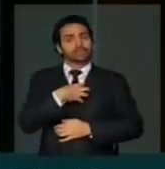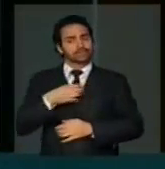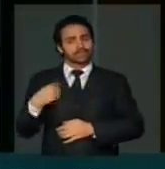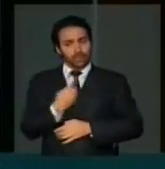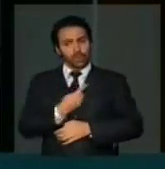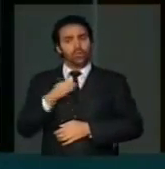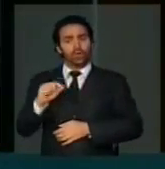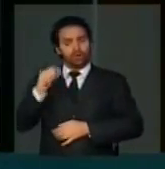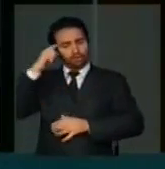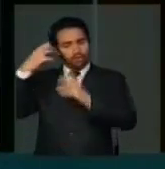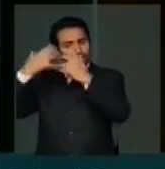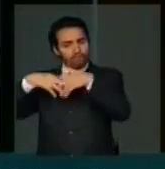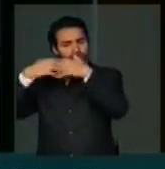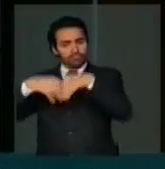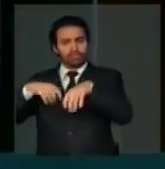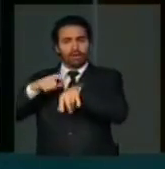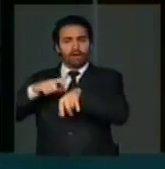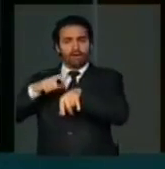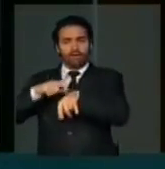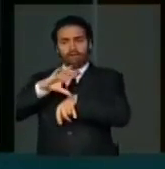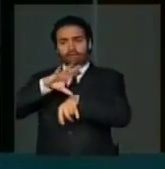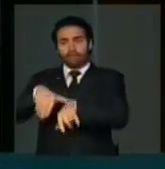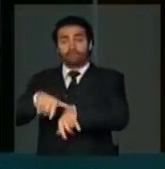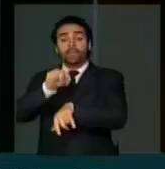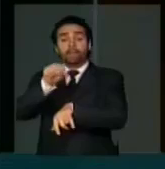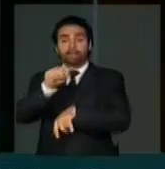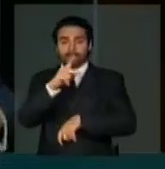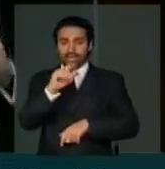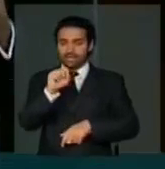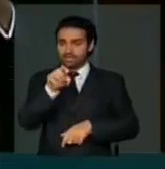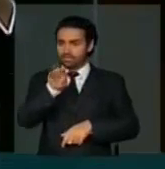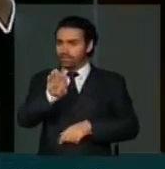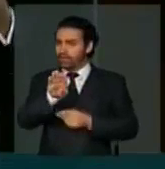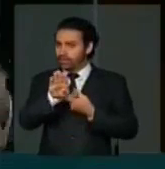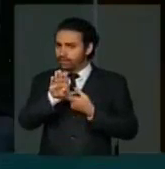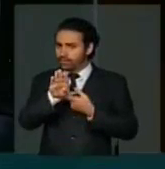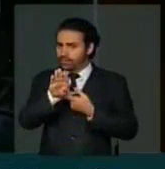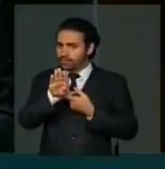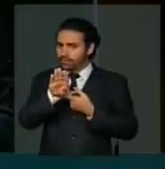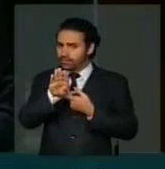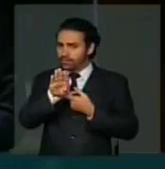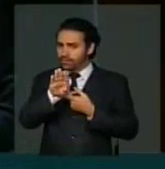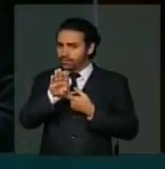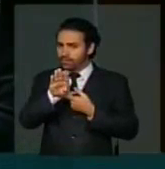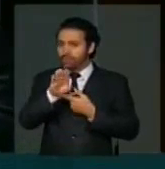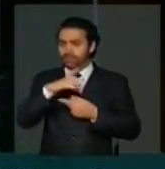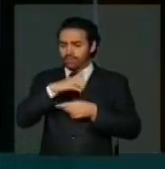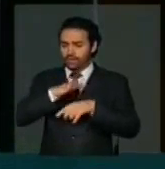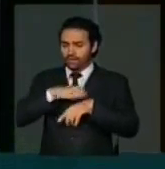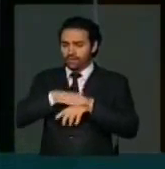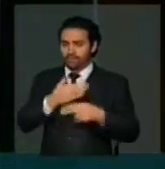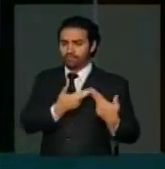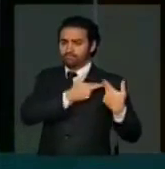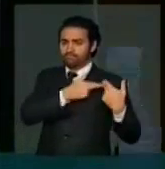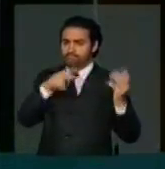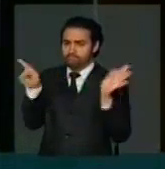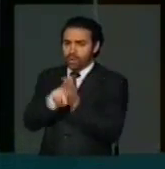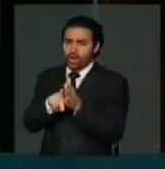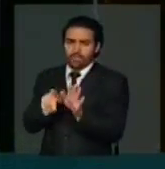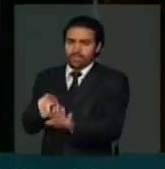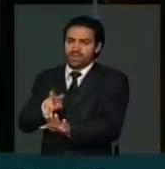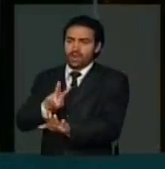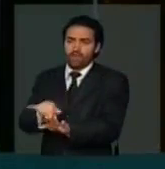muito tempo. O PSB não vai se furtar da sua função e do seu papel. Não é fácil.